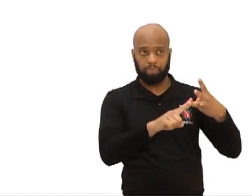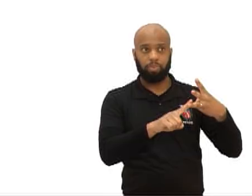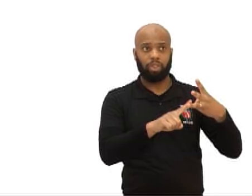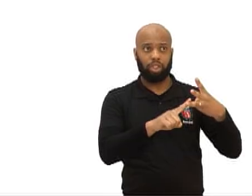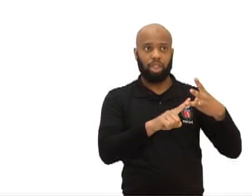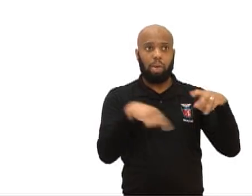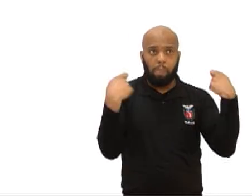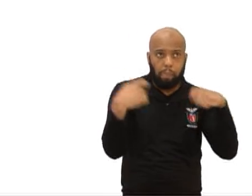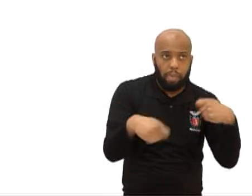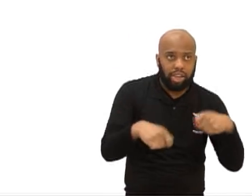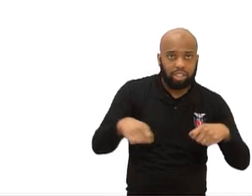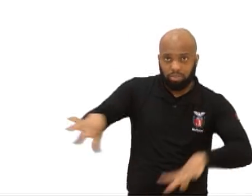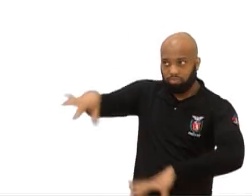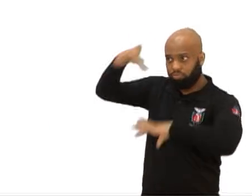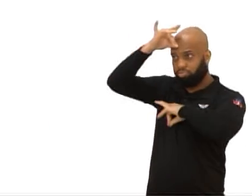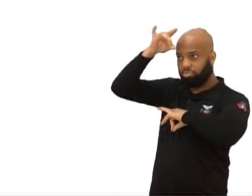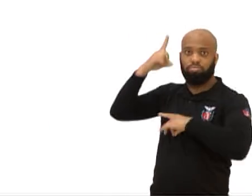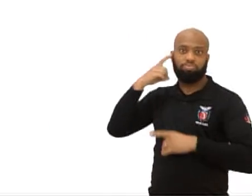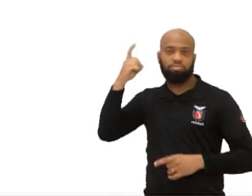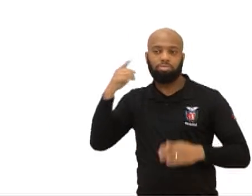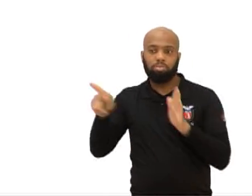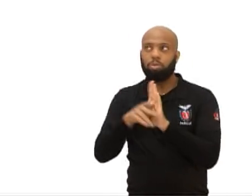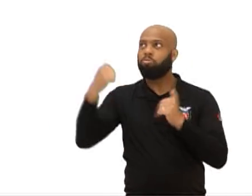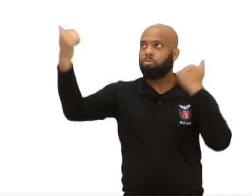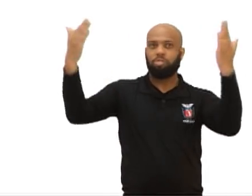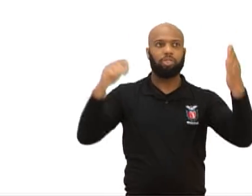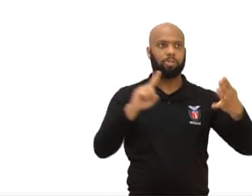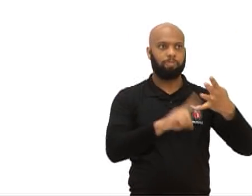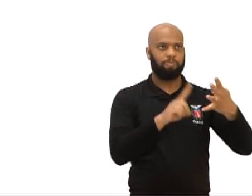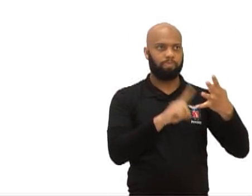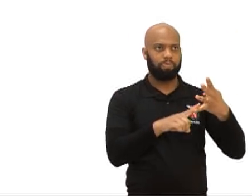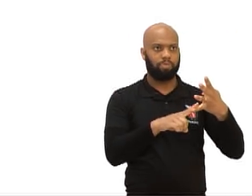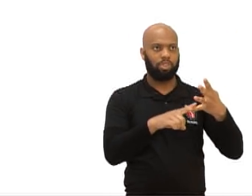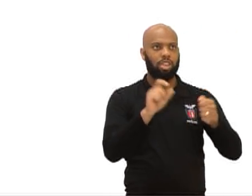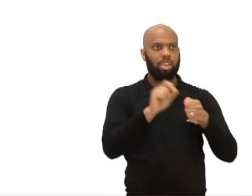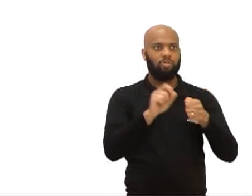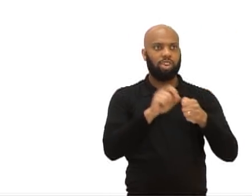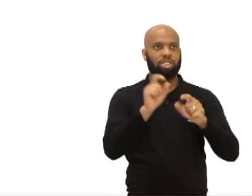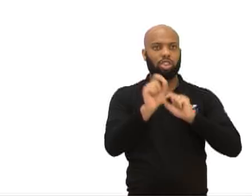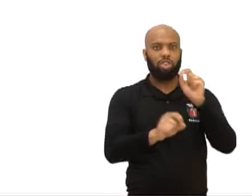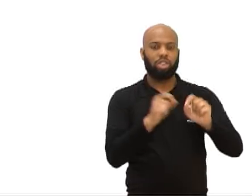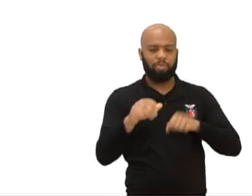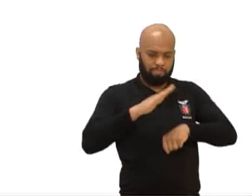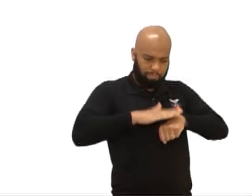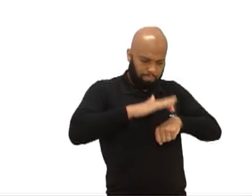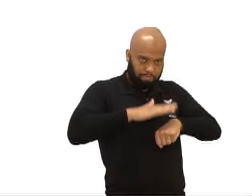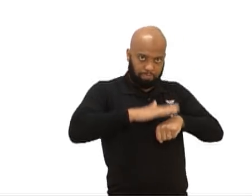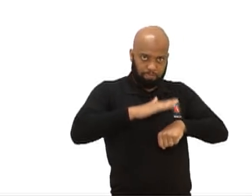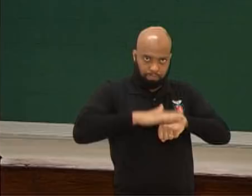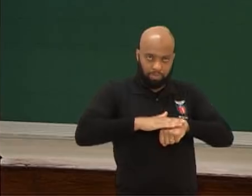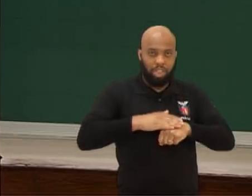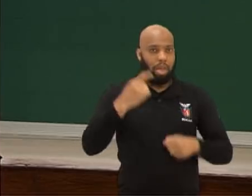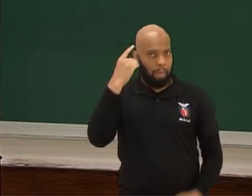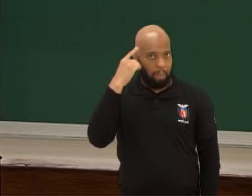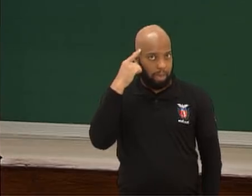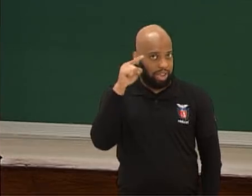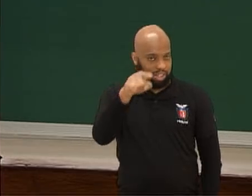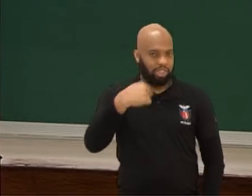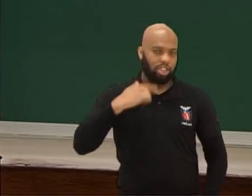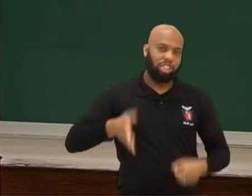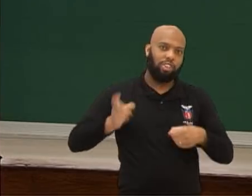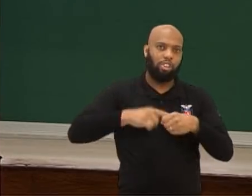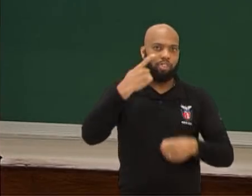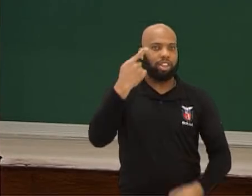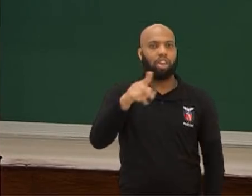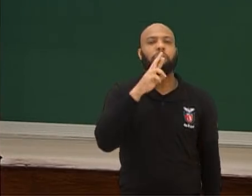Alternativa C, necessidade de incorporar sons externos. E alternativa D, operação propriamente dita. Pensem em alguns minutos e